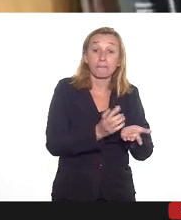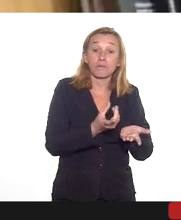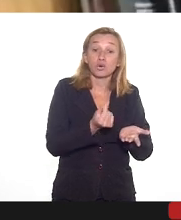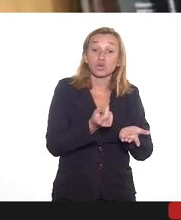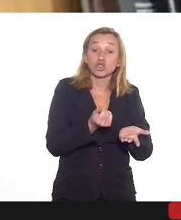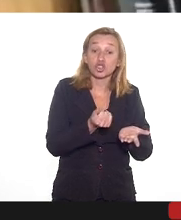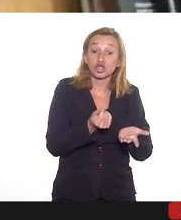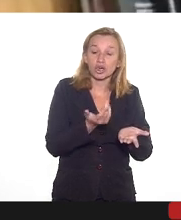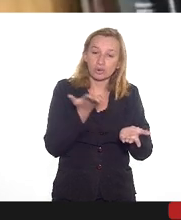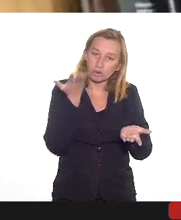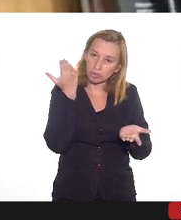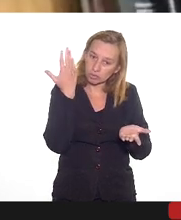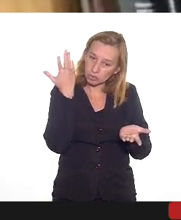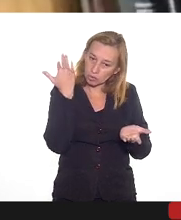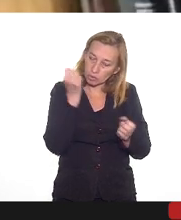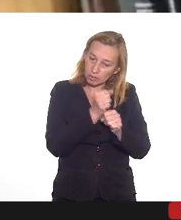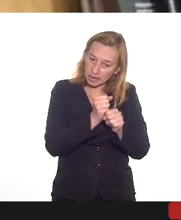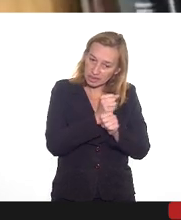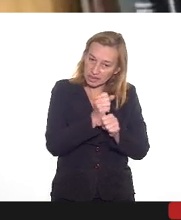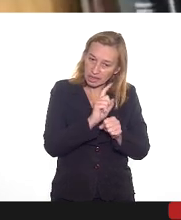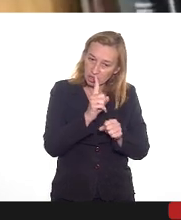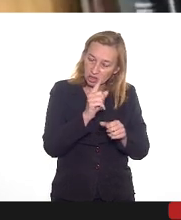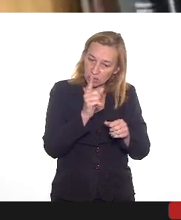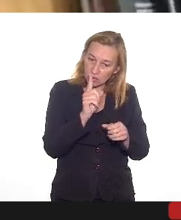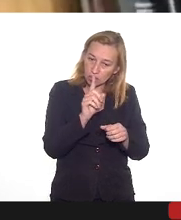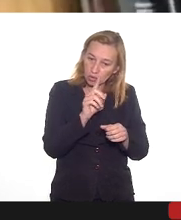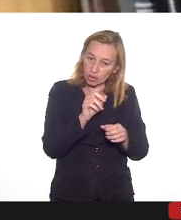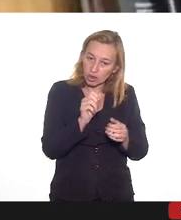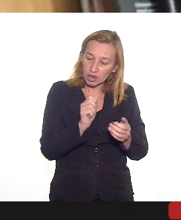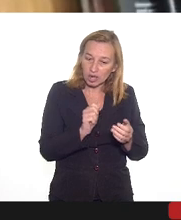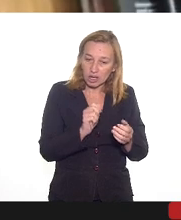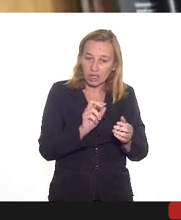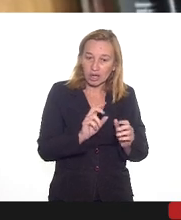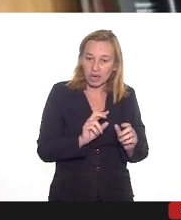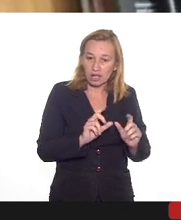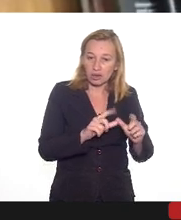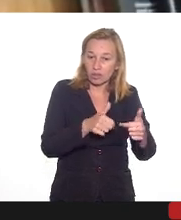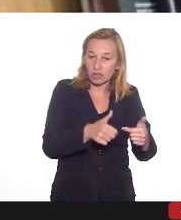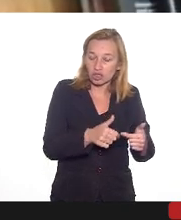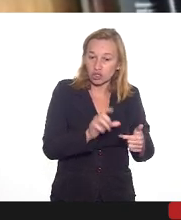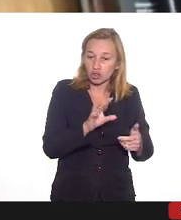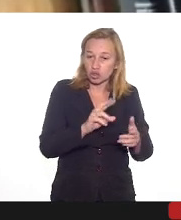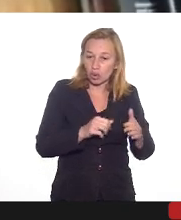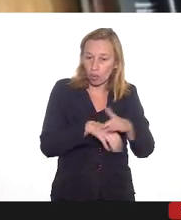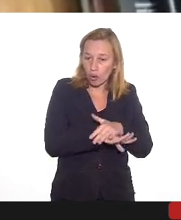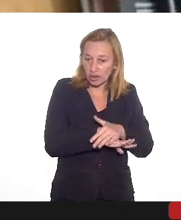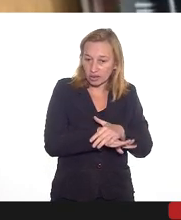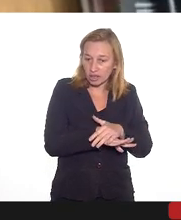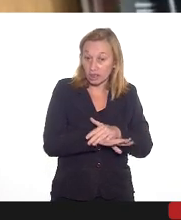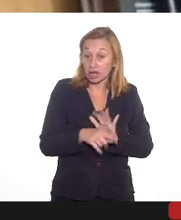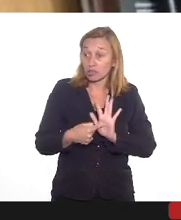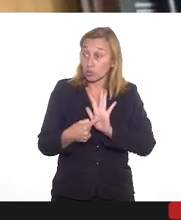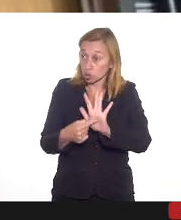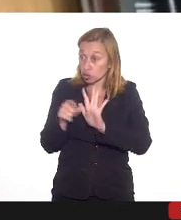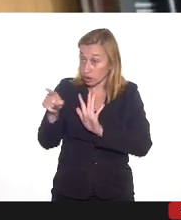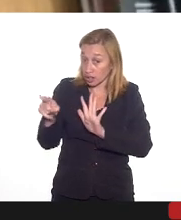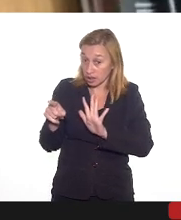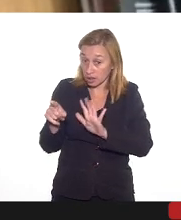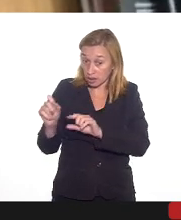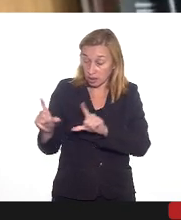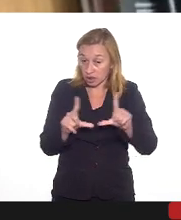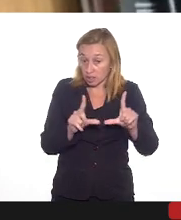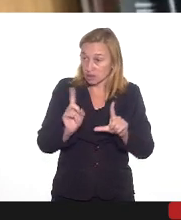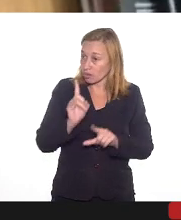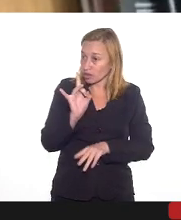foi aplicado em MDE no ano passado. Ele falou em 900 milhões, trouxe aí no slide dele. Na verdade, não é só